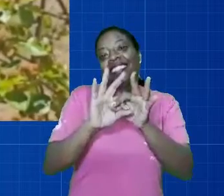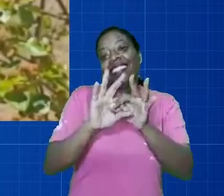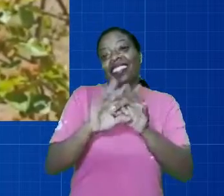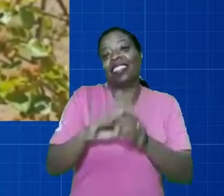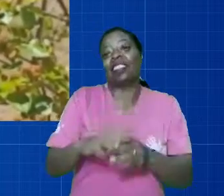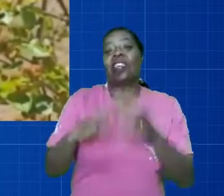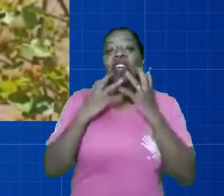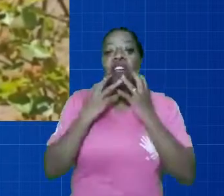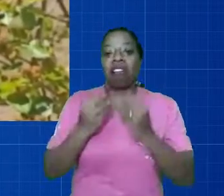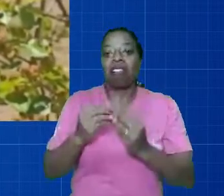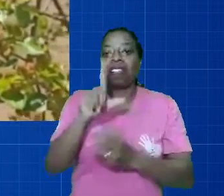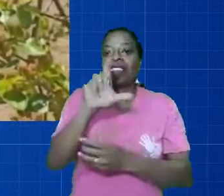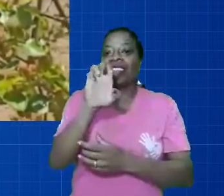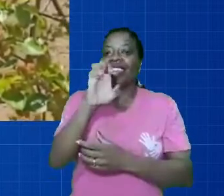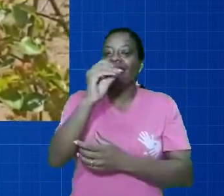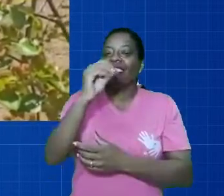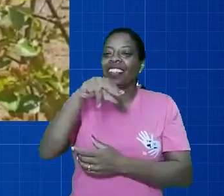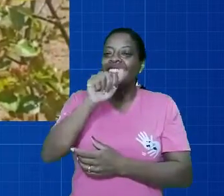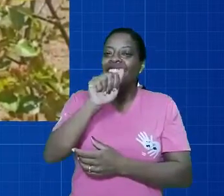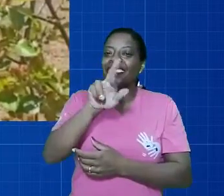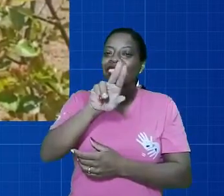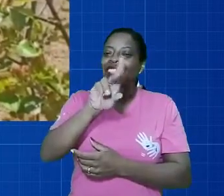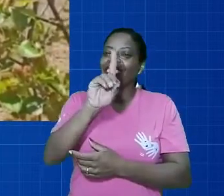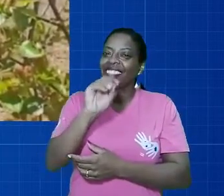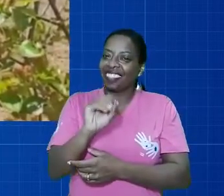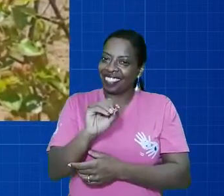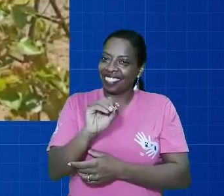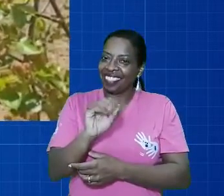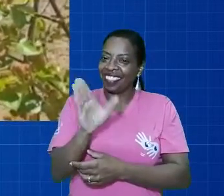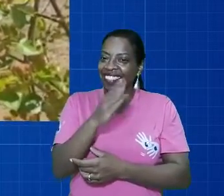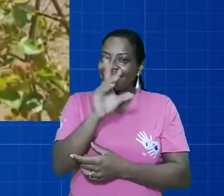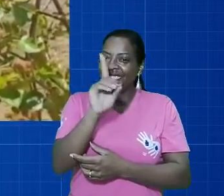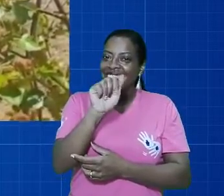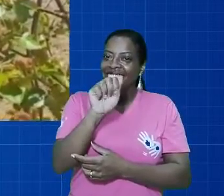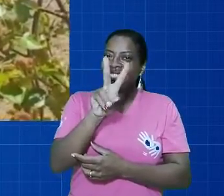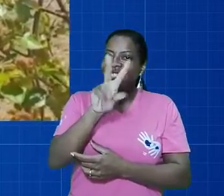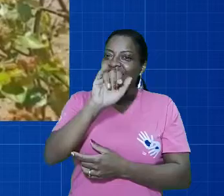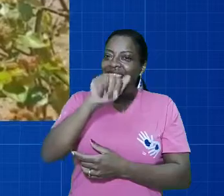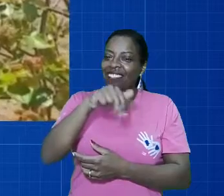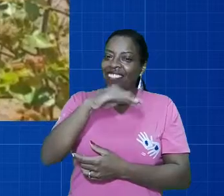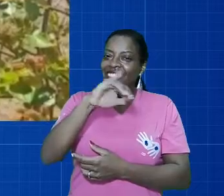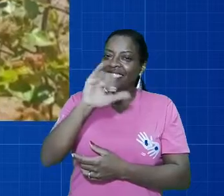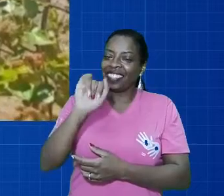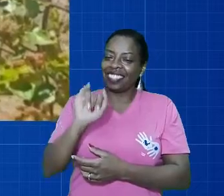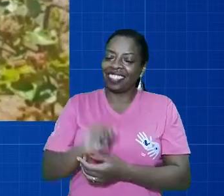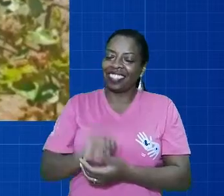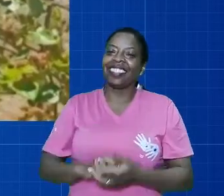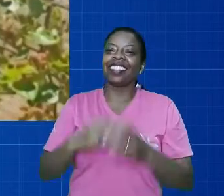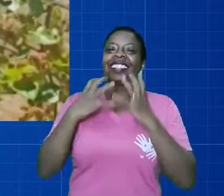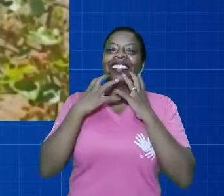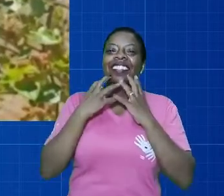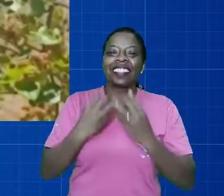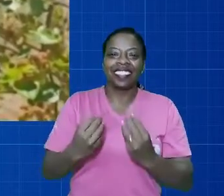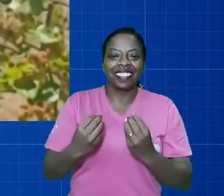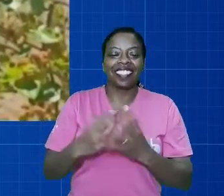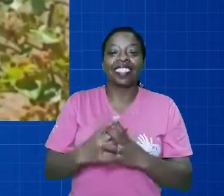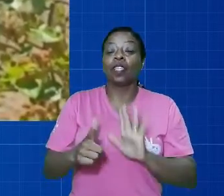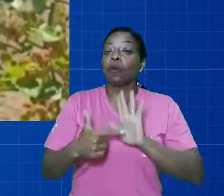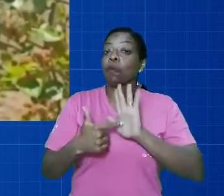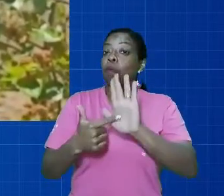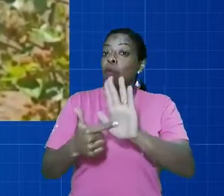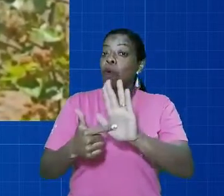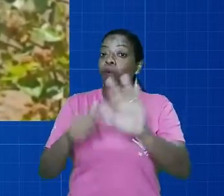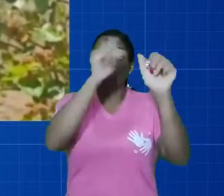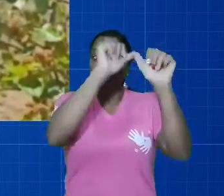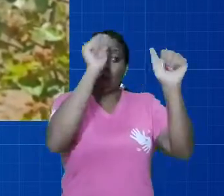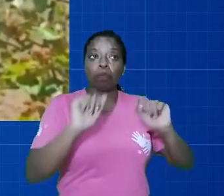Haja visto Leonardo da Vinci, né? Um pintor conhecidíssimo, um artista conhecidíssimo, e as obras